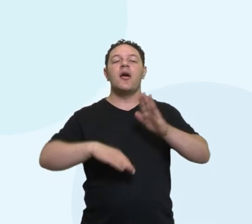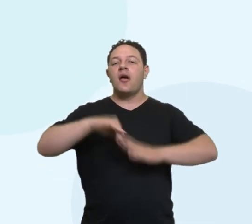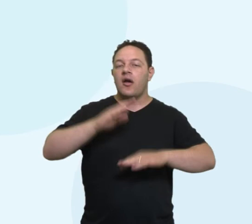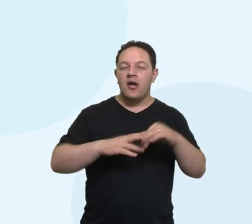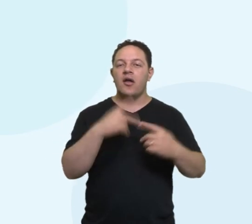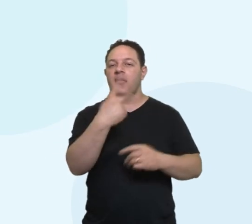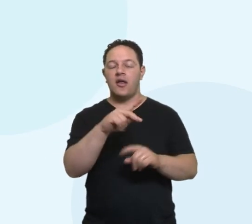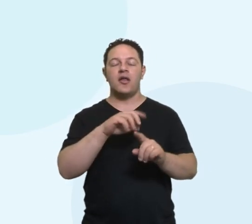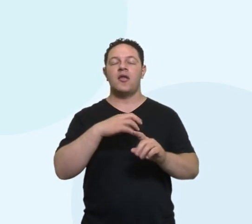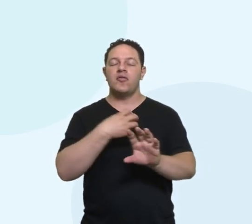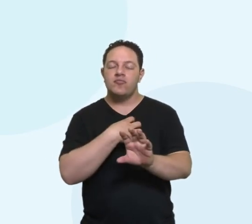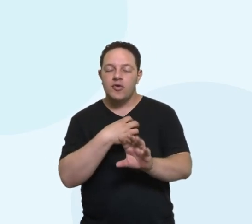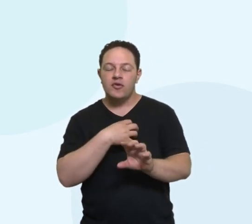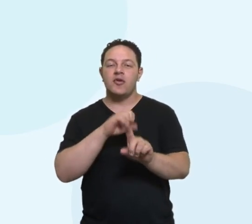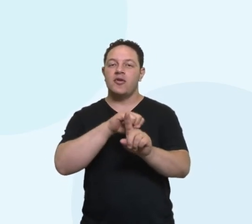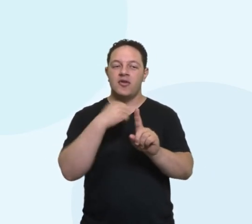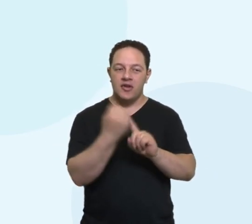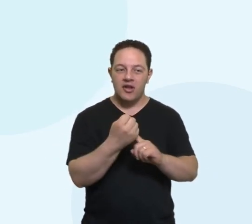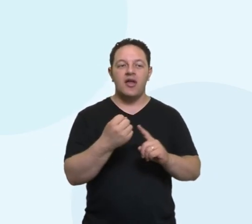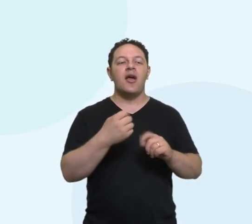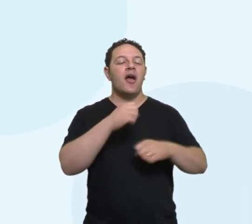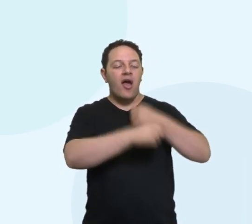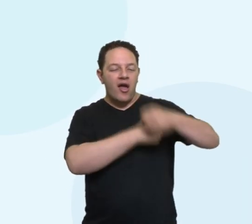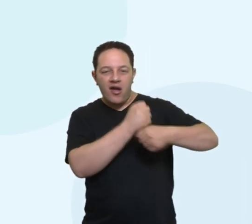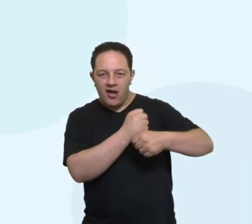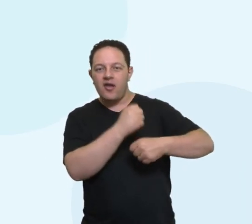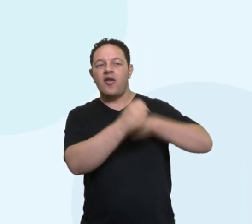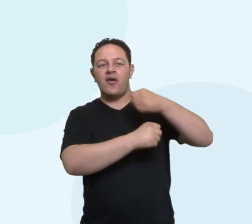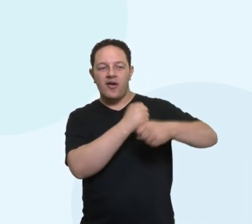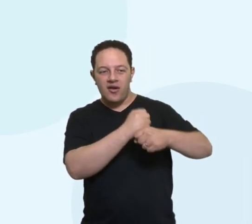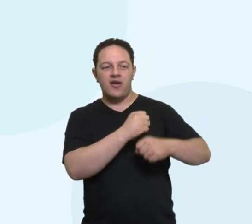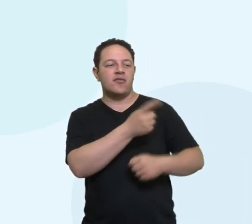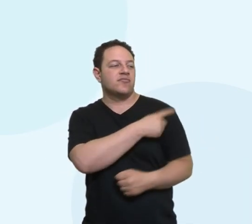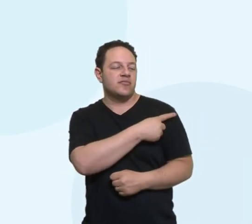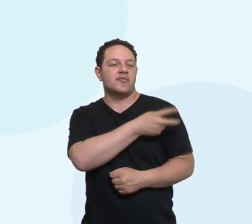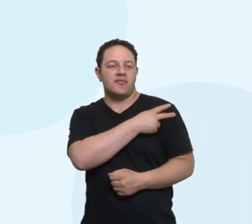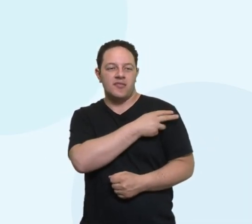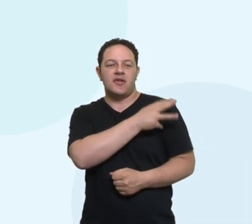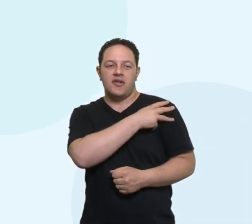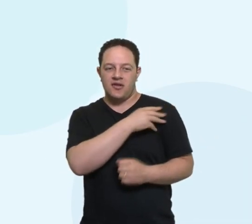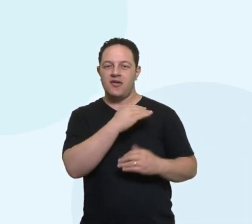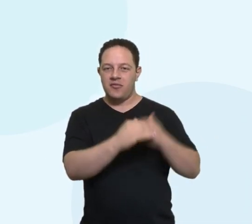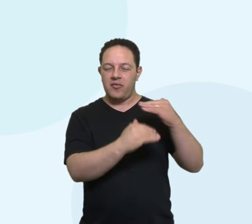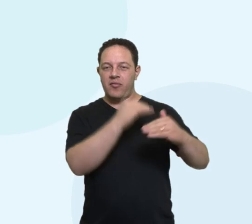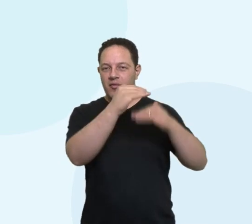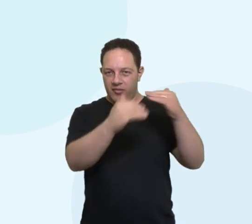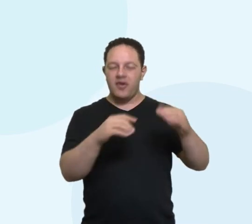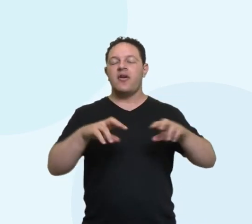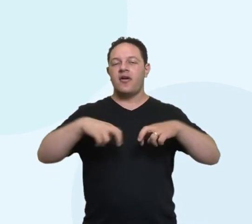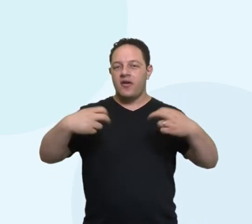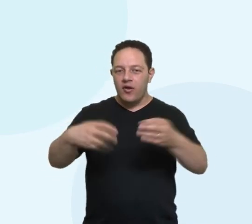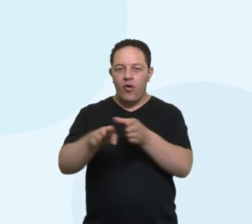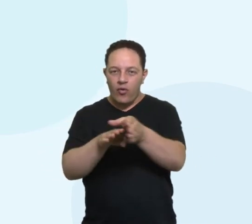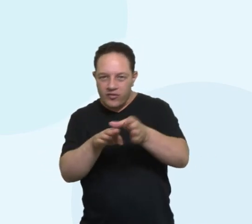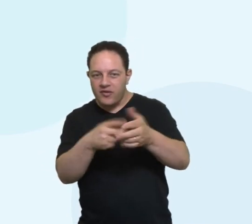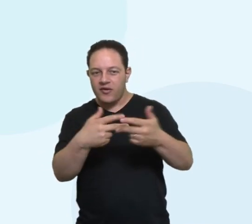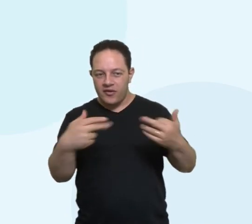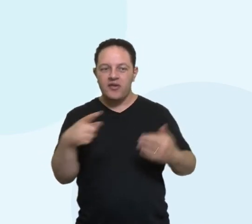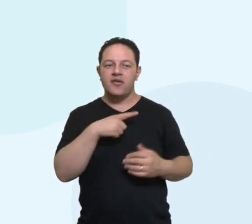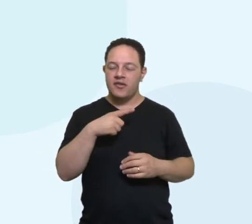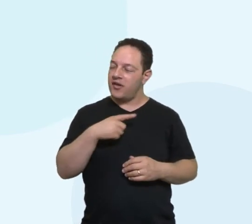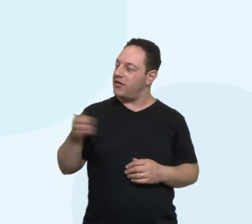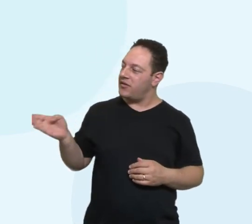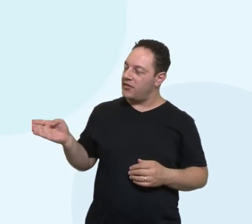relacionadas Oi Dani sério né a sociais competências socioemocionais aí aos conselhos também e tudo